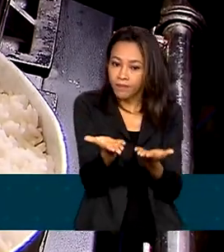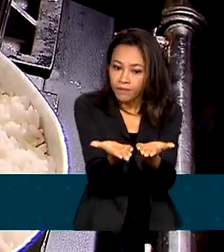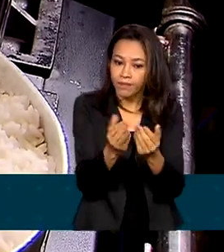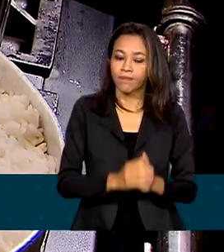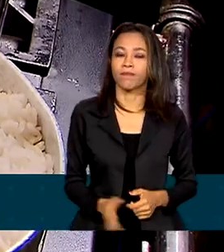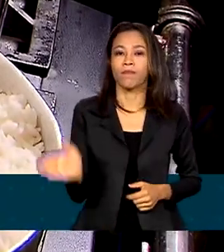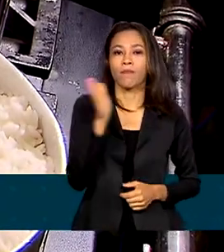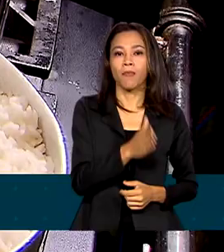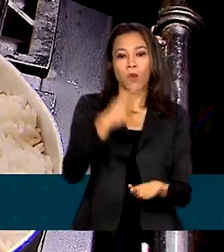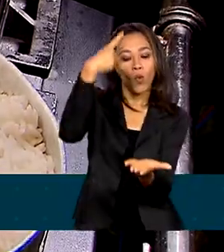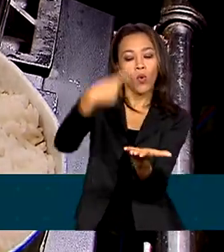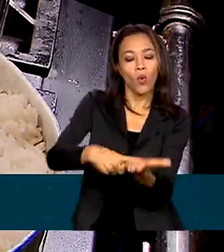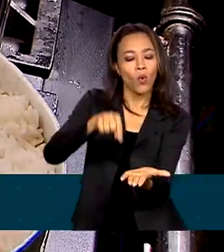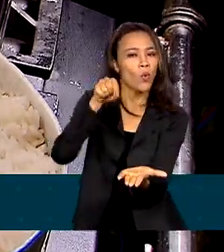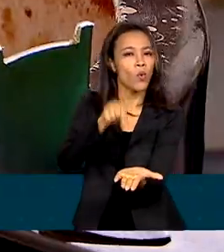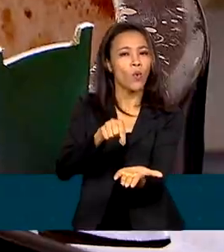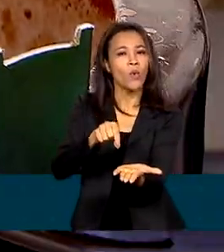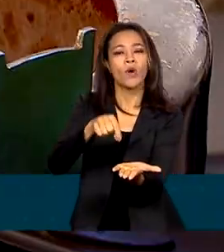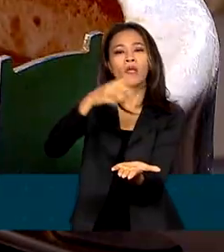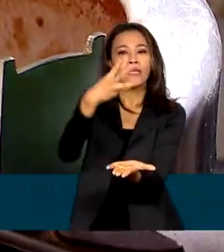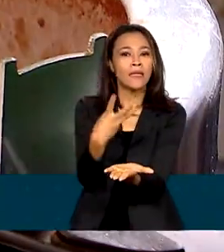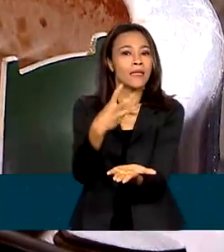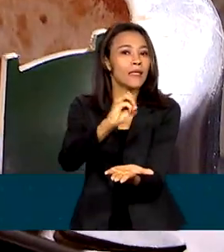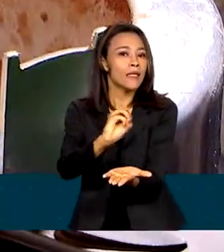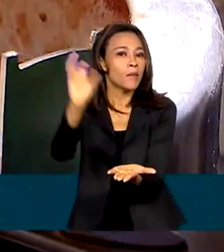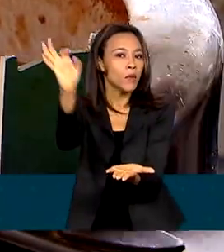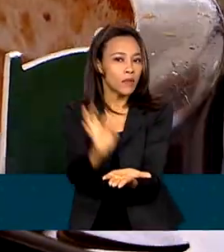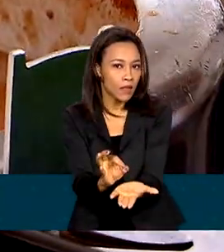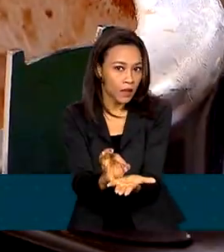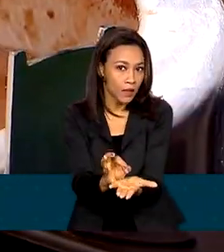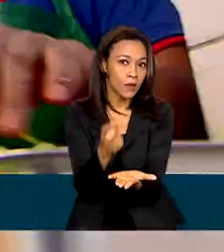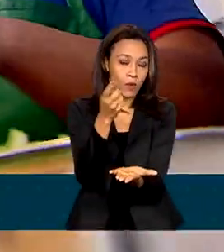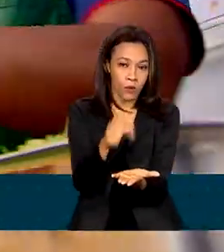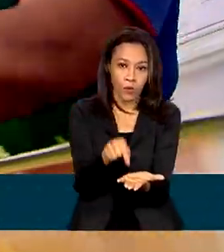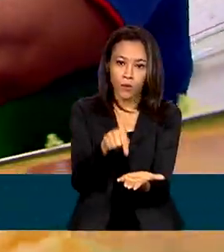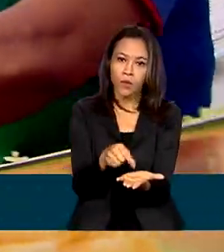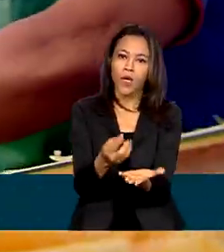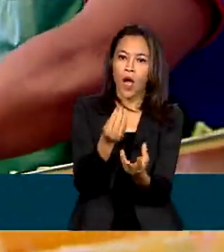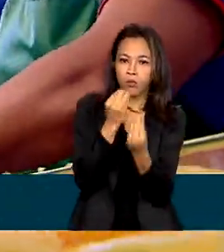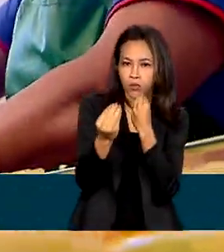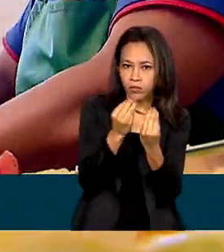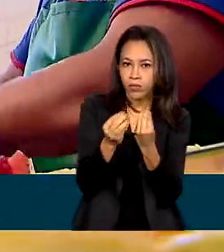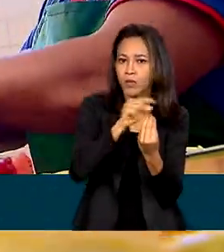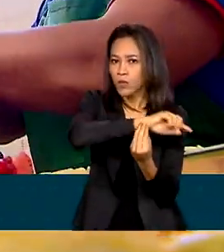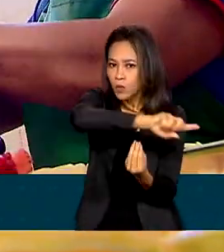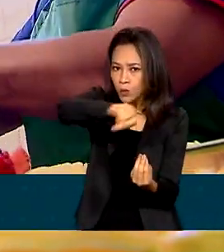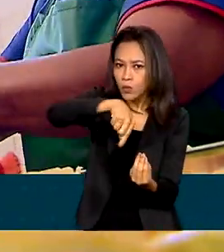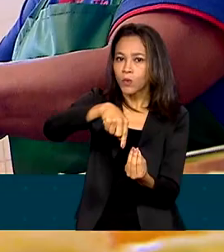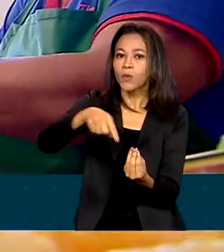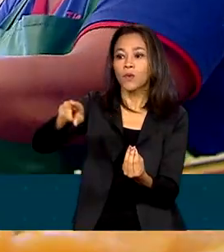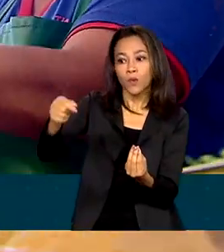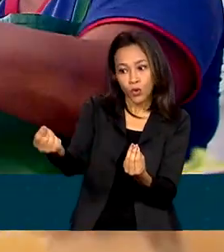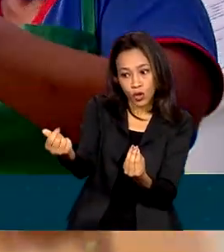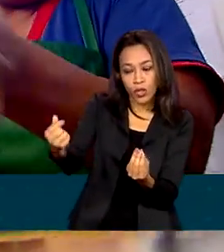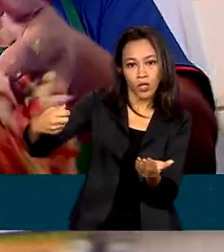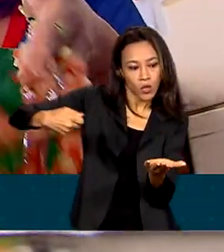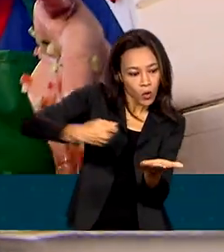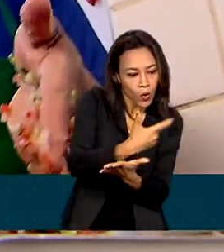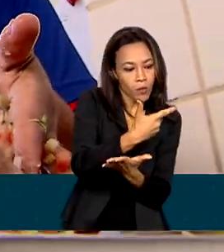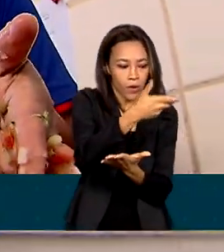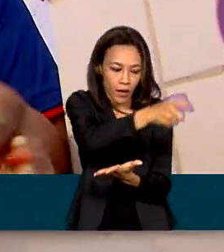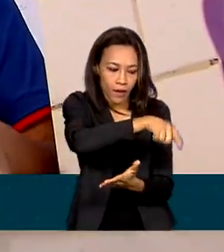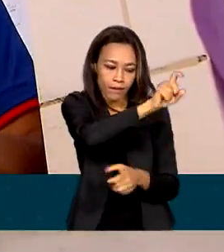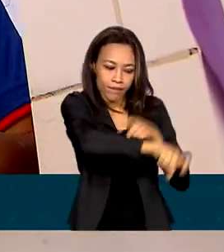que 30% do valor repassado pelo Programa Nacional de Alimentação Escolar deve ser investido na compra direta de produtos